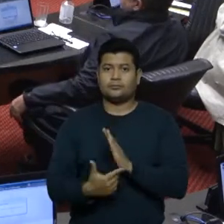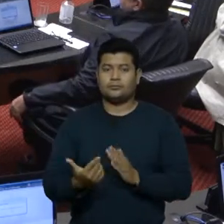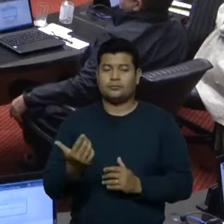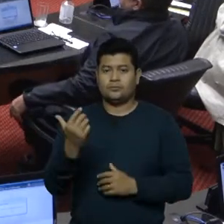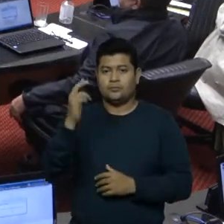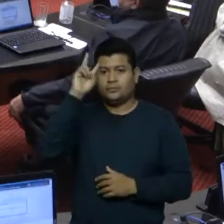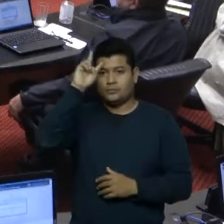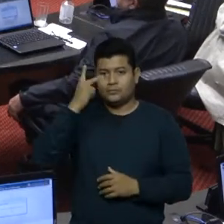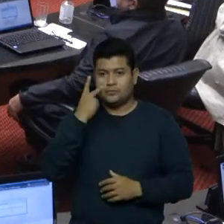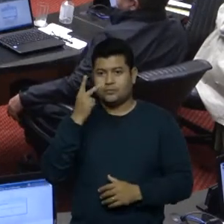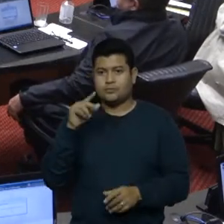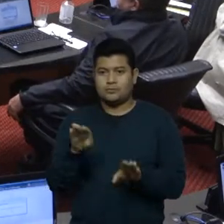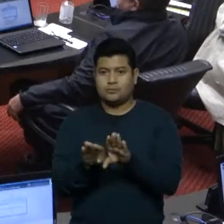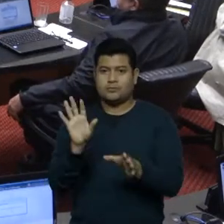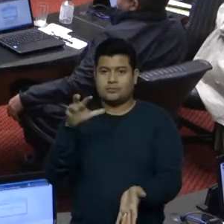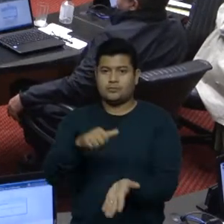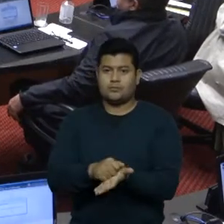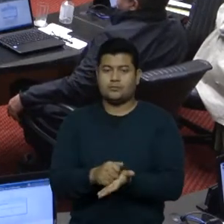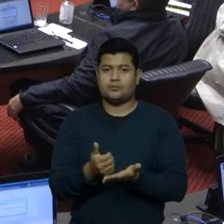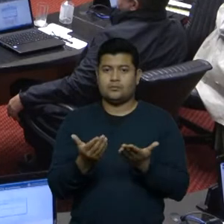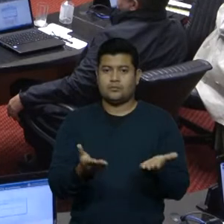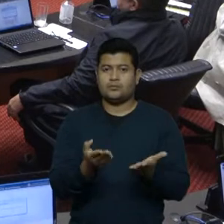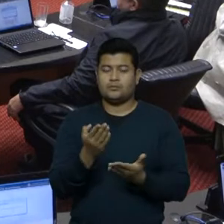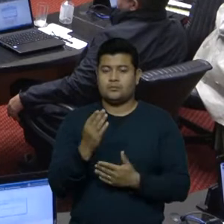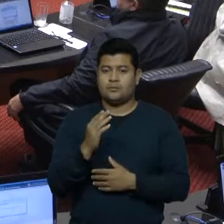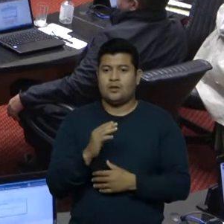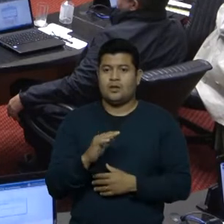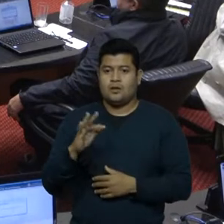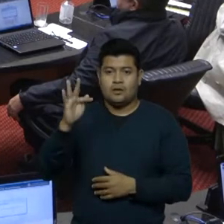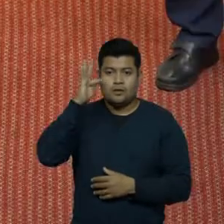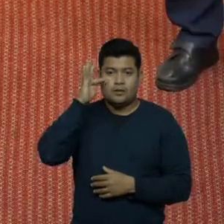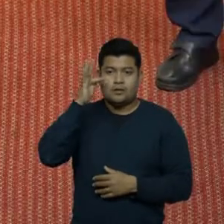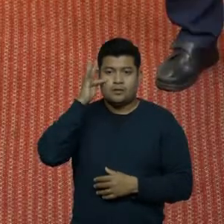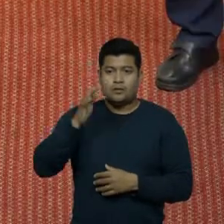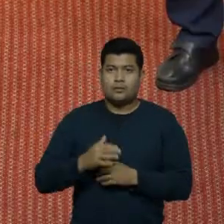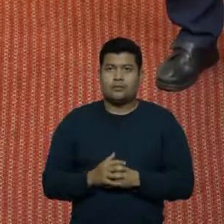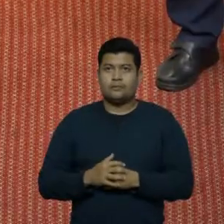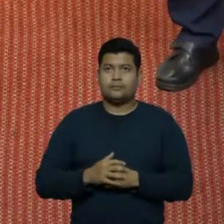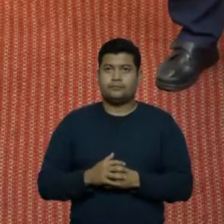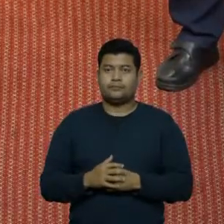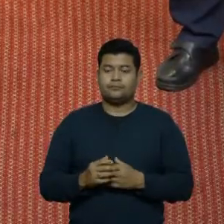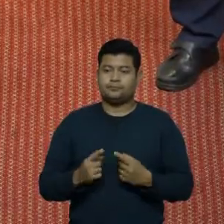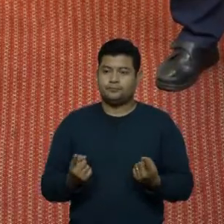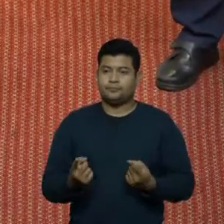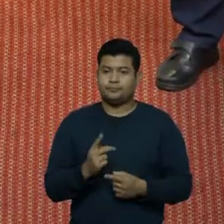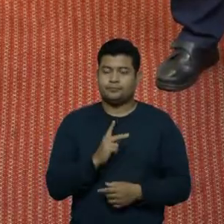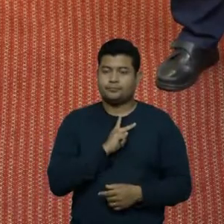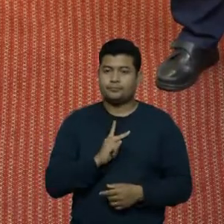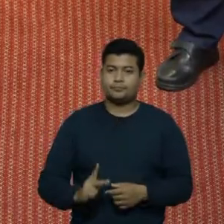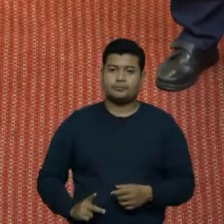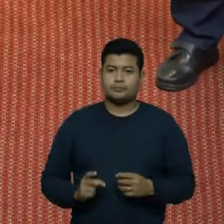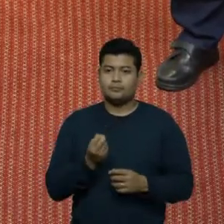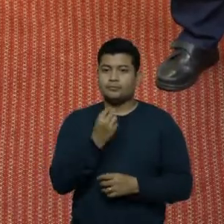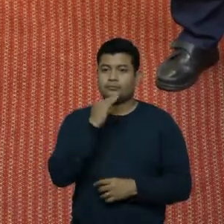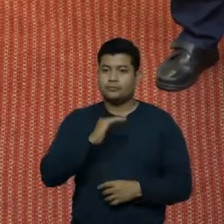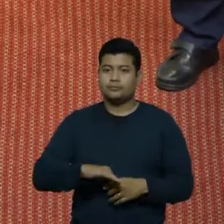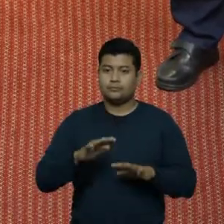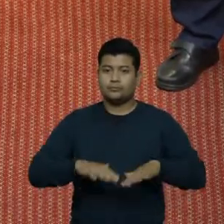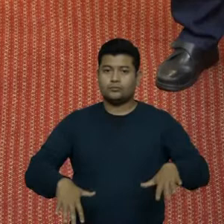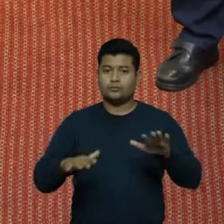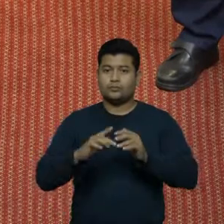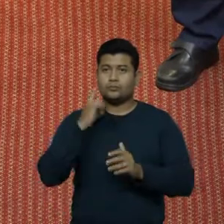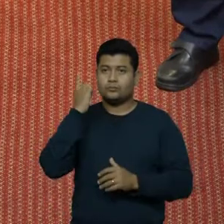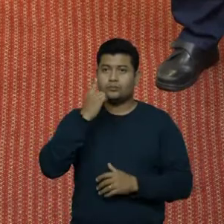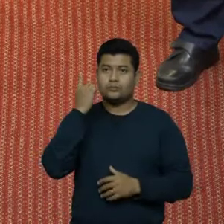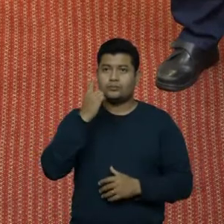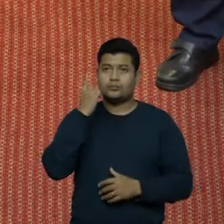ovos e também escrito deputado Fernando Player a última em Presidente Boa tarde Boa tarde todos os deputados e deputadas